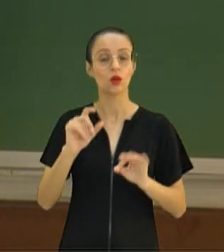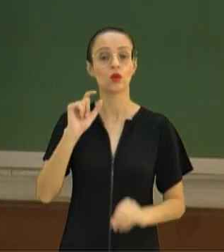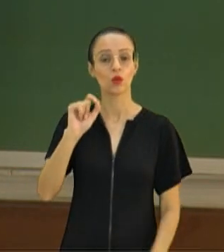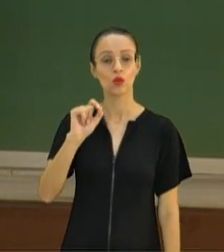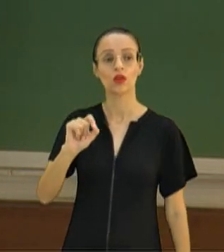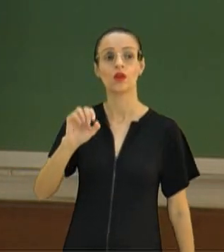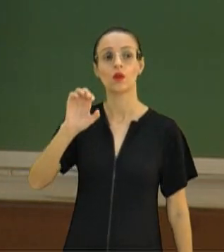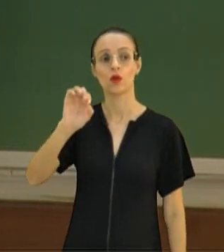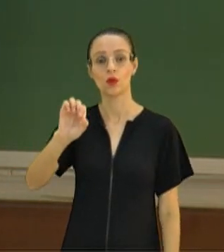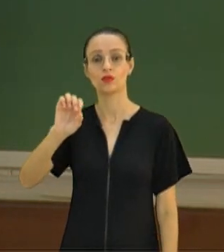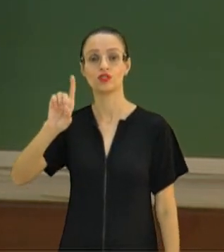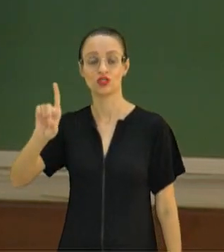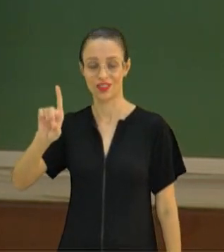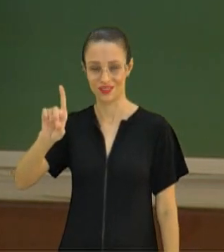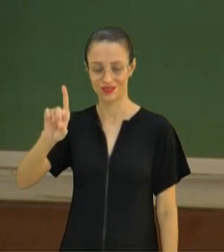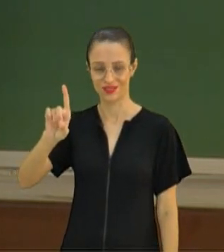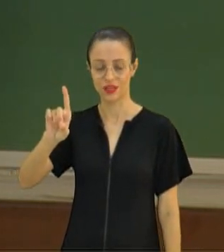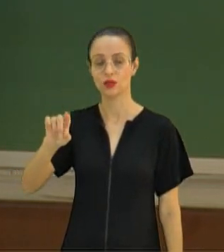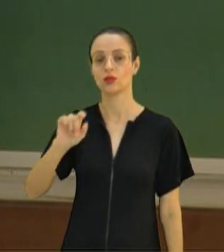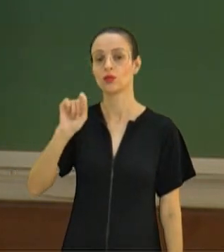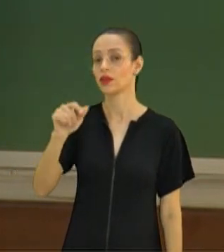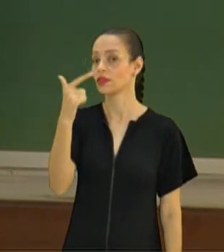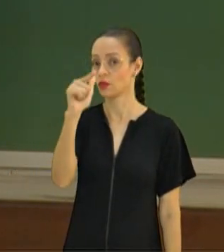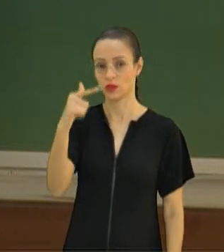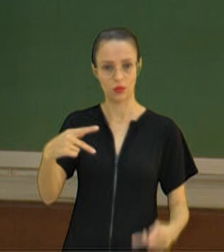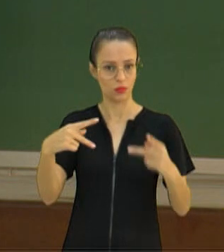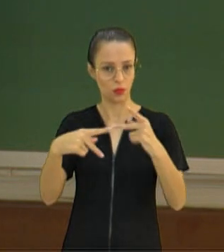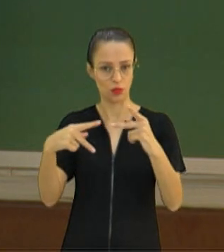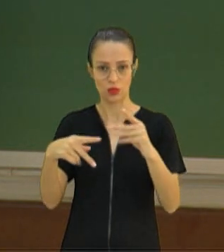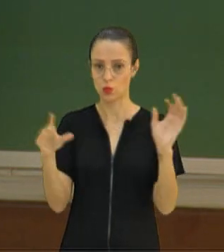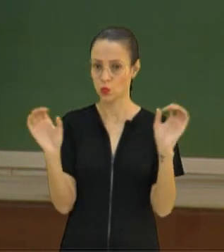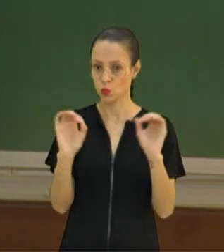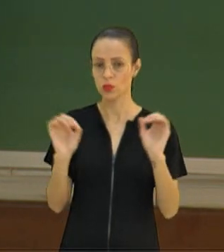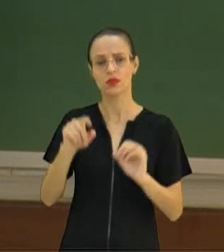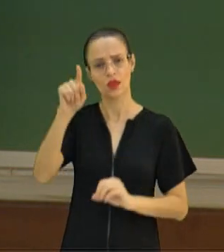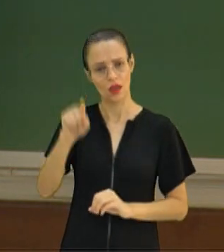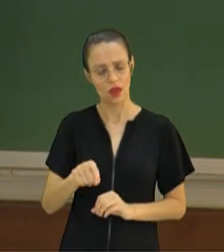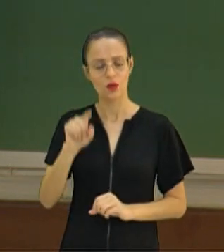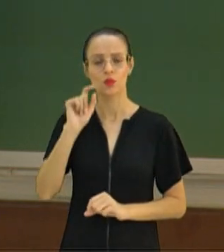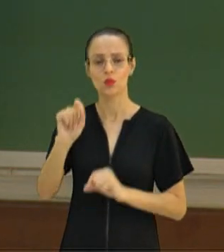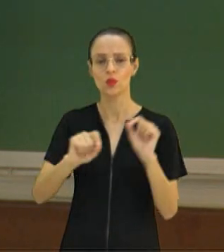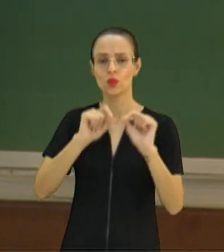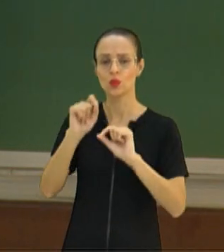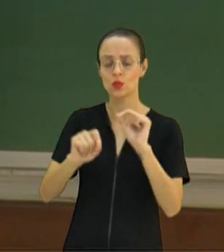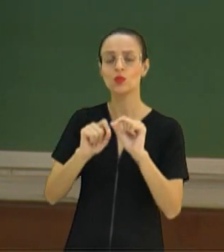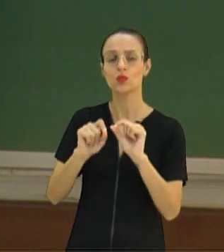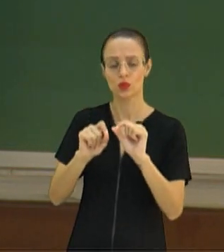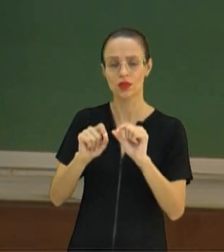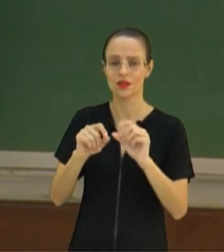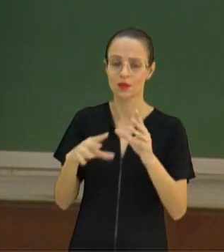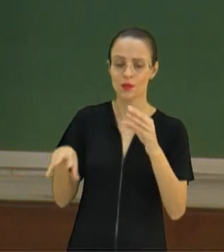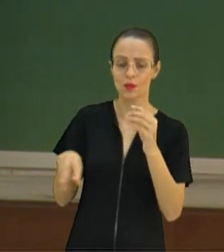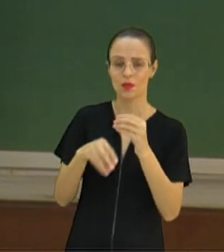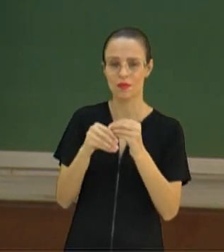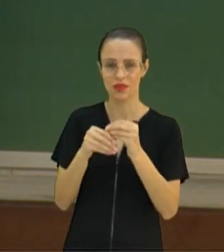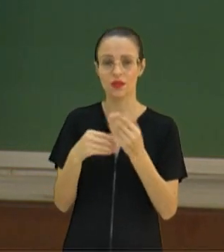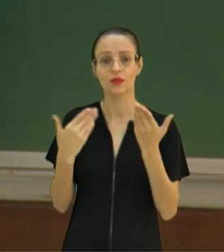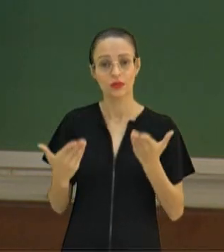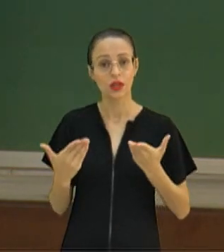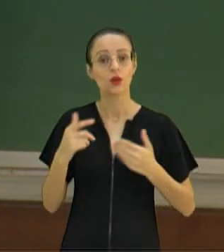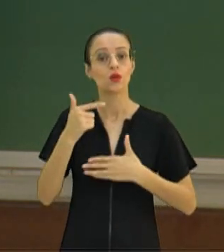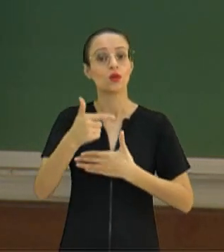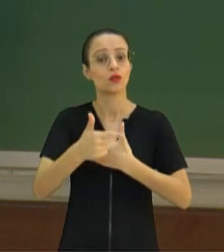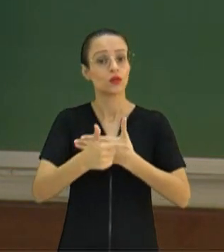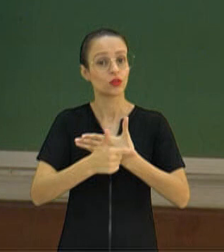objeto direto. Nós não temos uma preposição aqui, nesse complemento, nessa oração, que faz esse papel de complementar. Então, nós